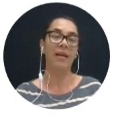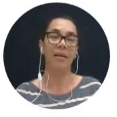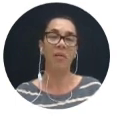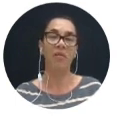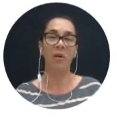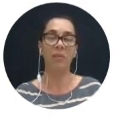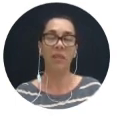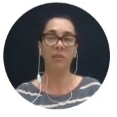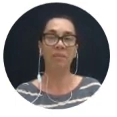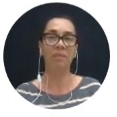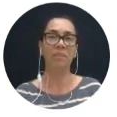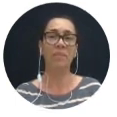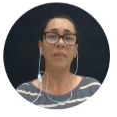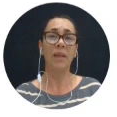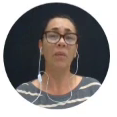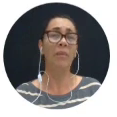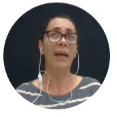tem aí, até o final do ano,